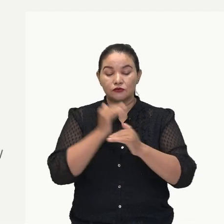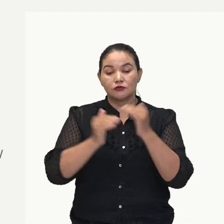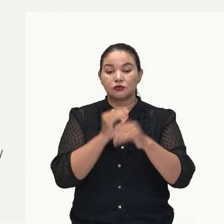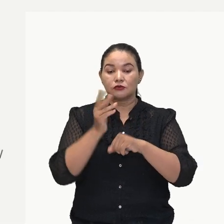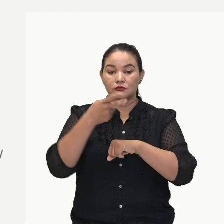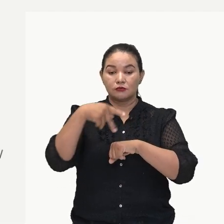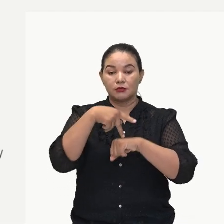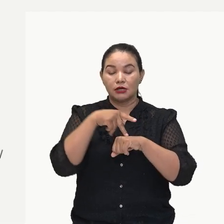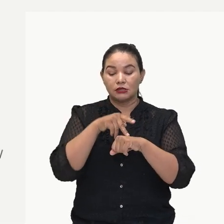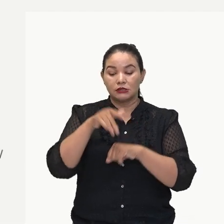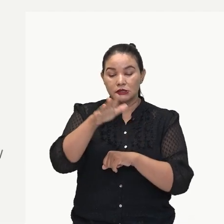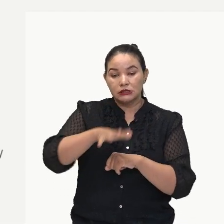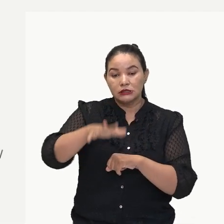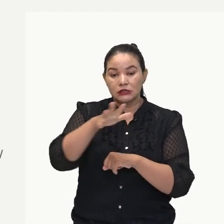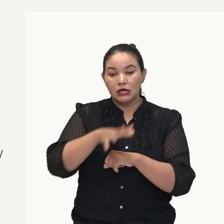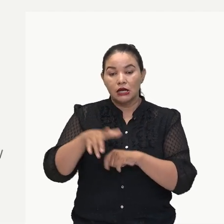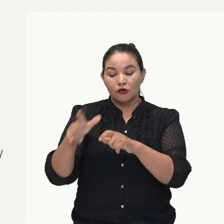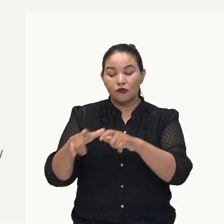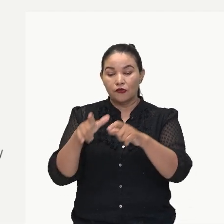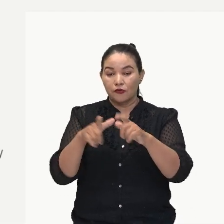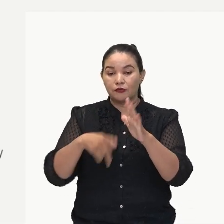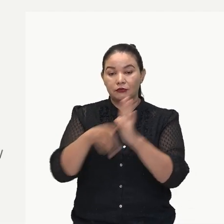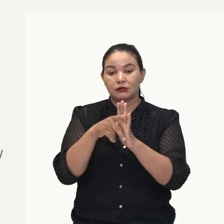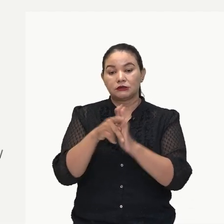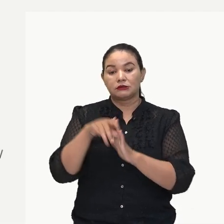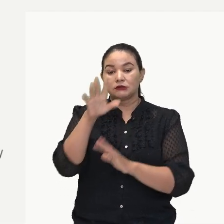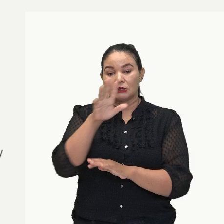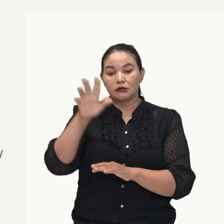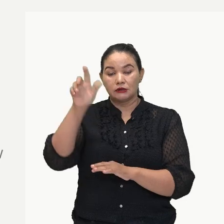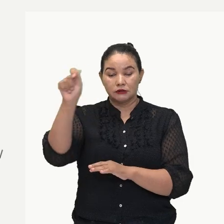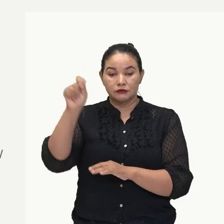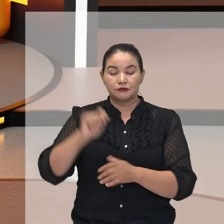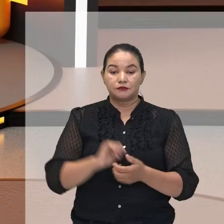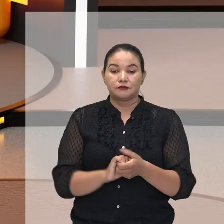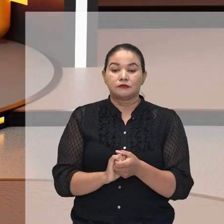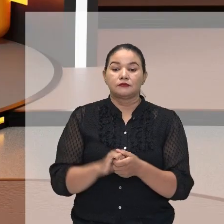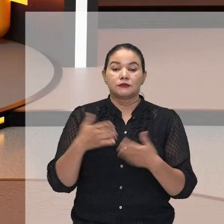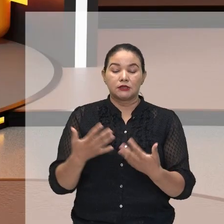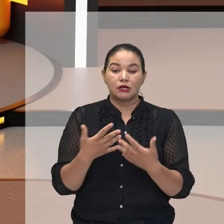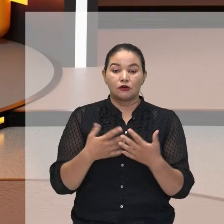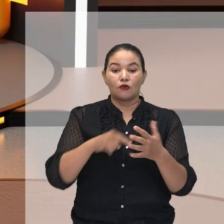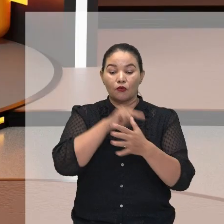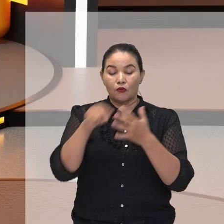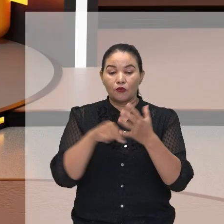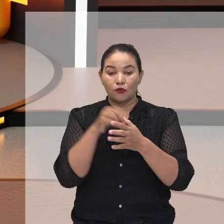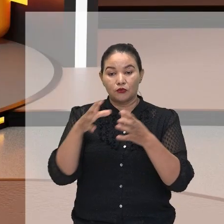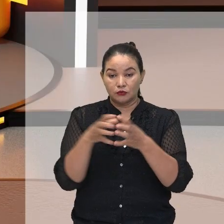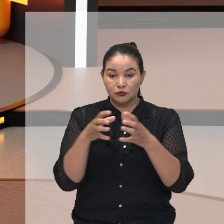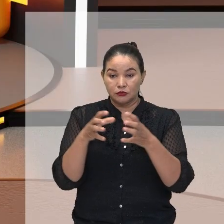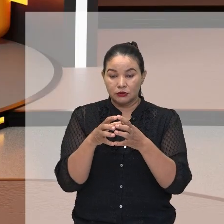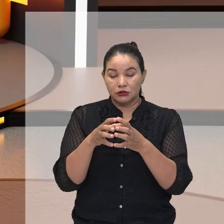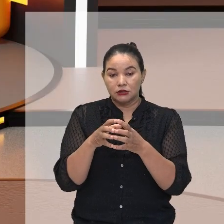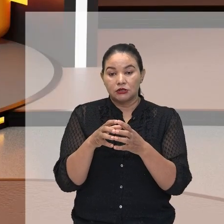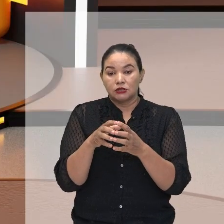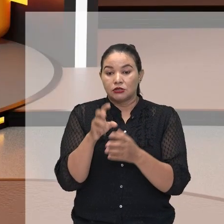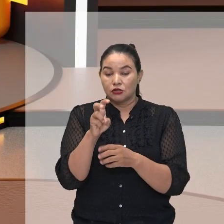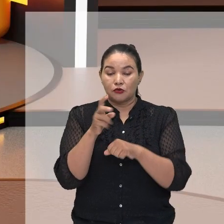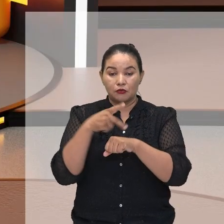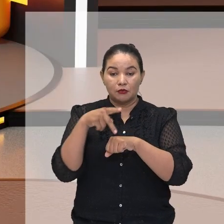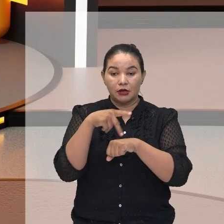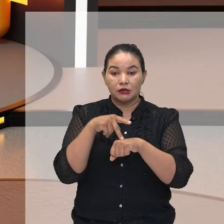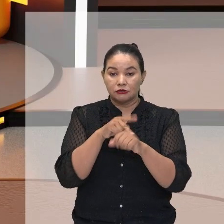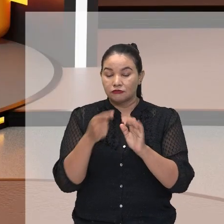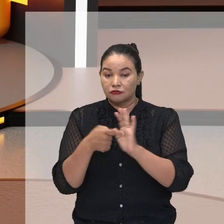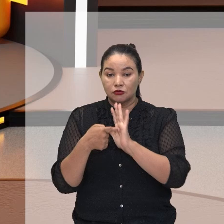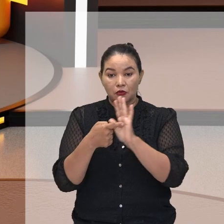nessa região aí da Ásia, tá certo, gente? Então, esses 5 países, eles acabam tendo um grande destaque